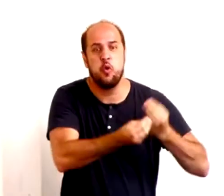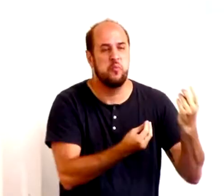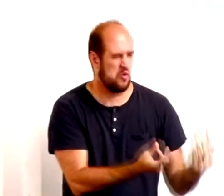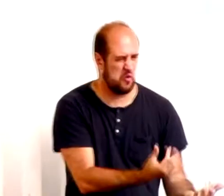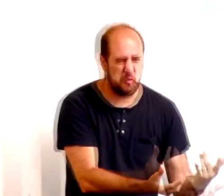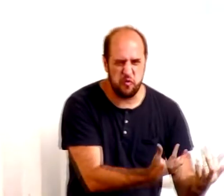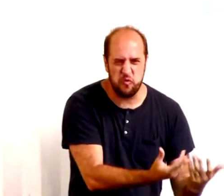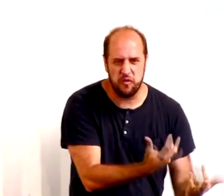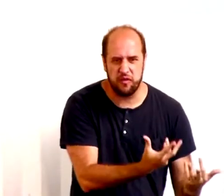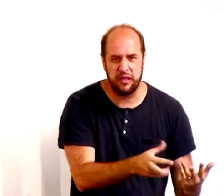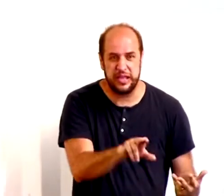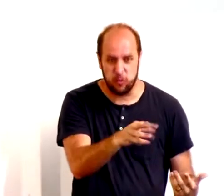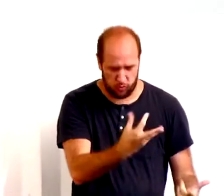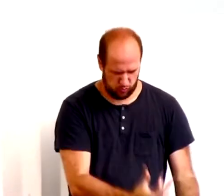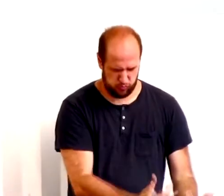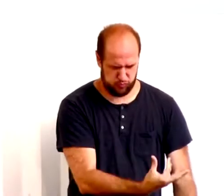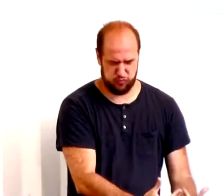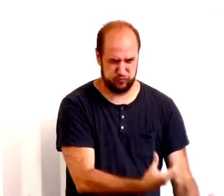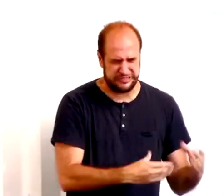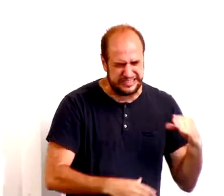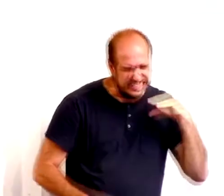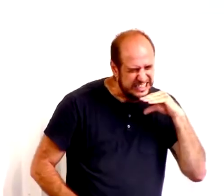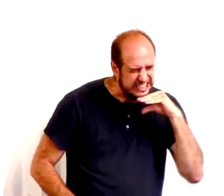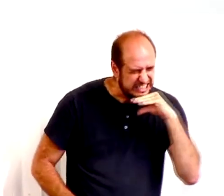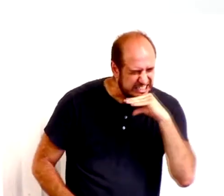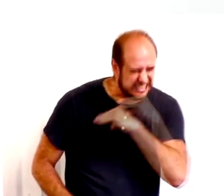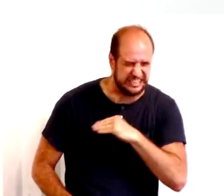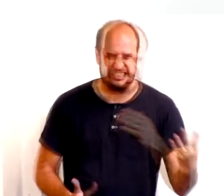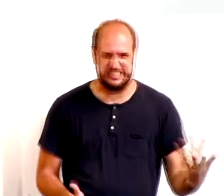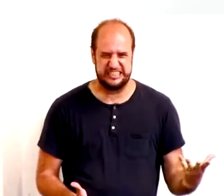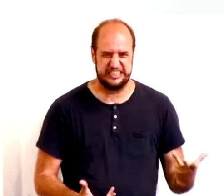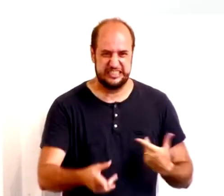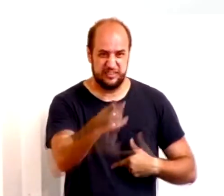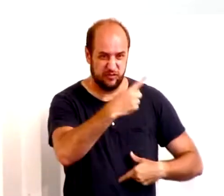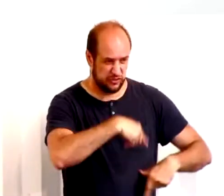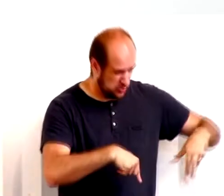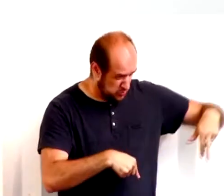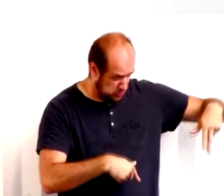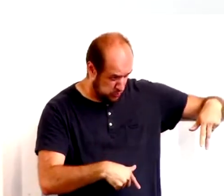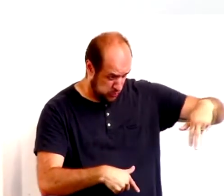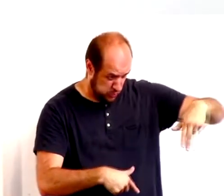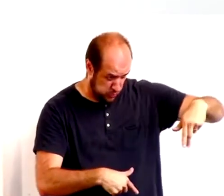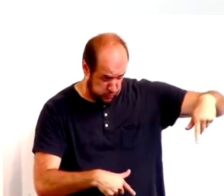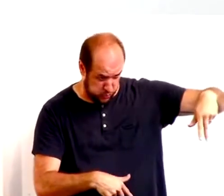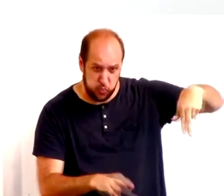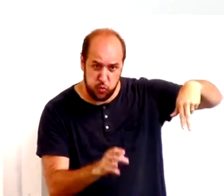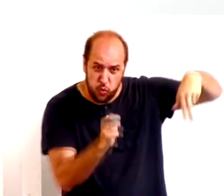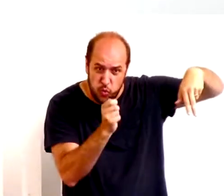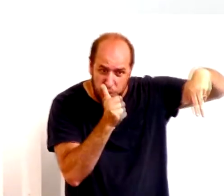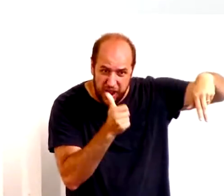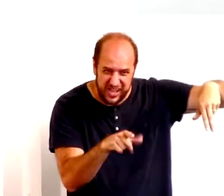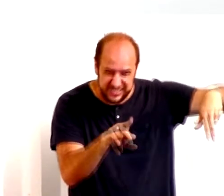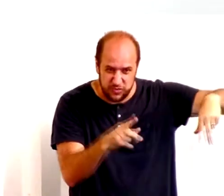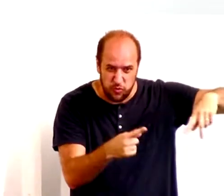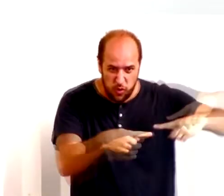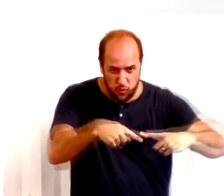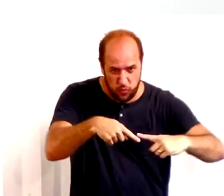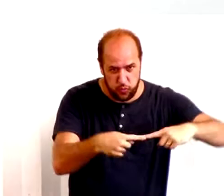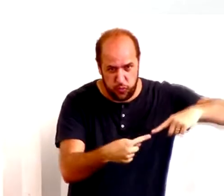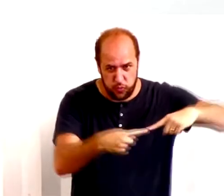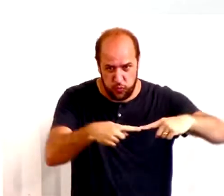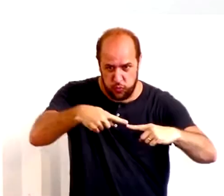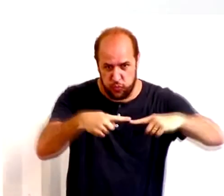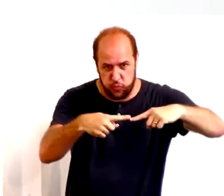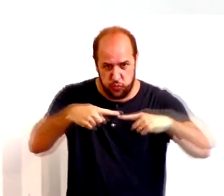fogo ardente embaixo de vocês, e vocês estão andando por cima de um fio, de uma linha, como se fosse uma teia de